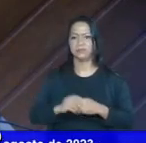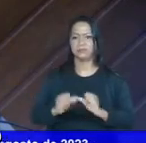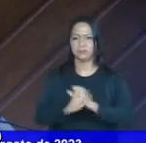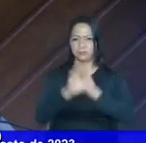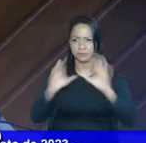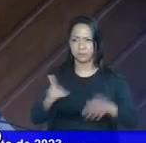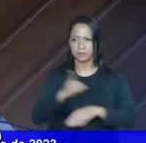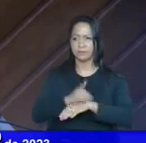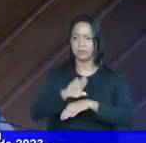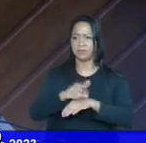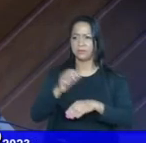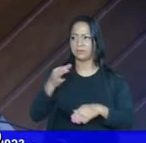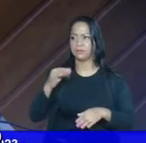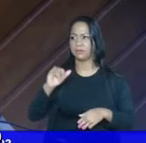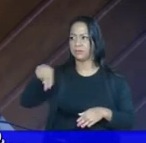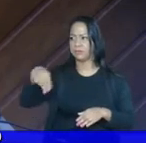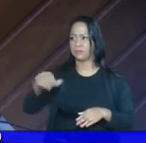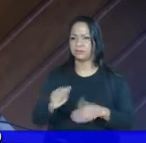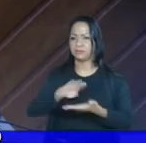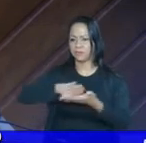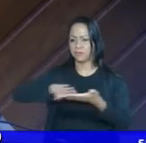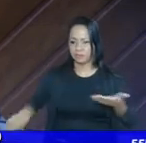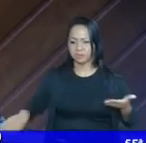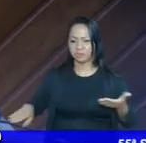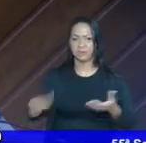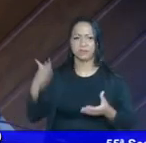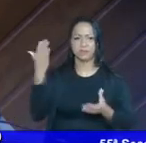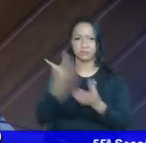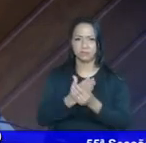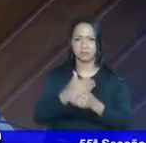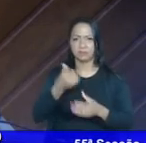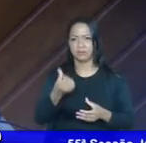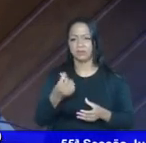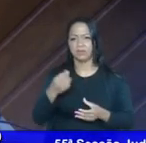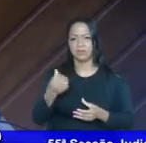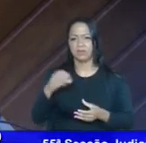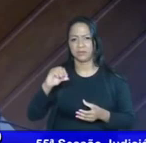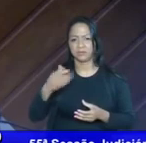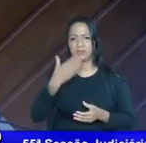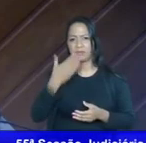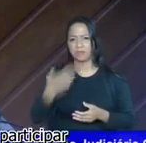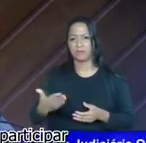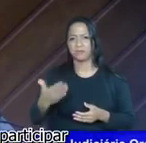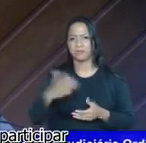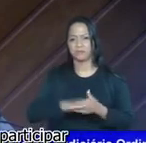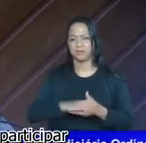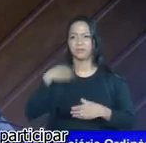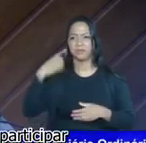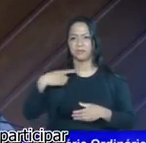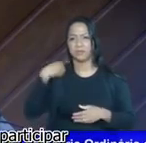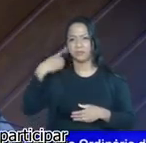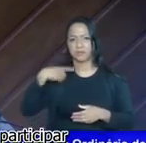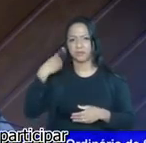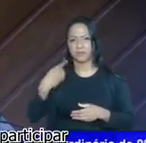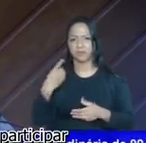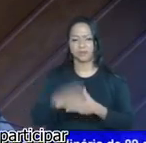que a doutora Tina está retirando de pauta o processo 601.051, a pedido do advogado, que